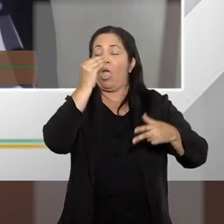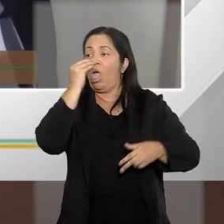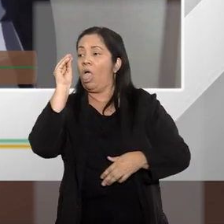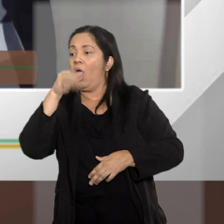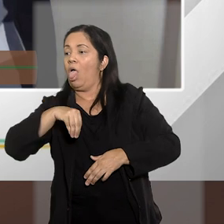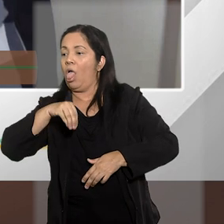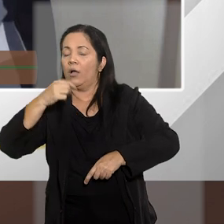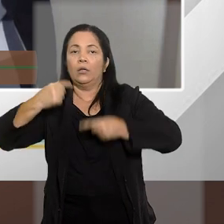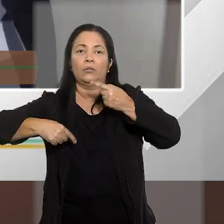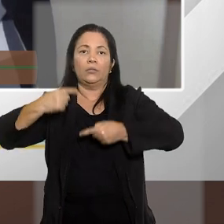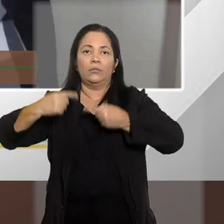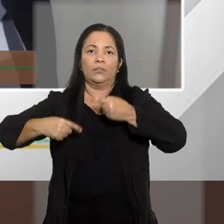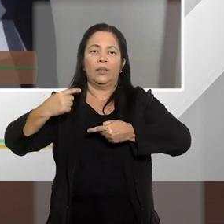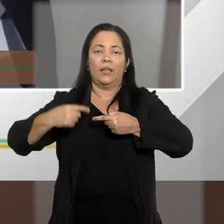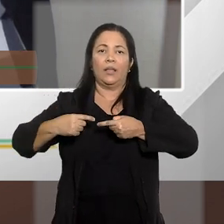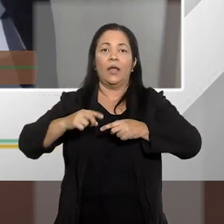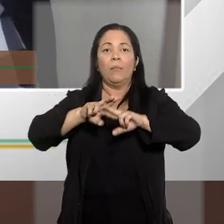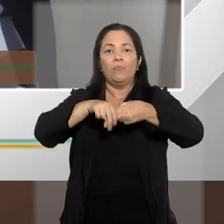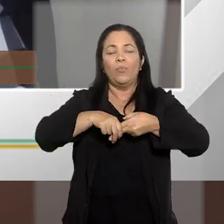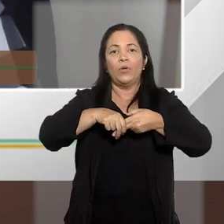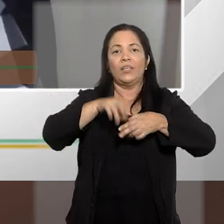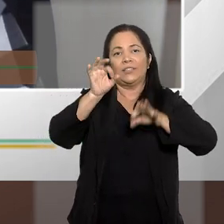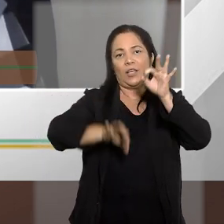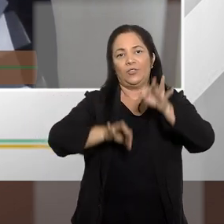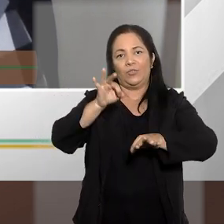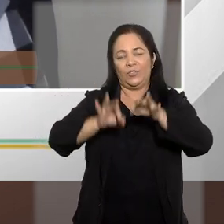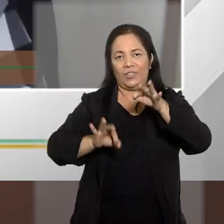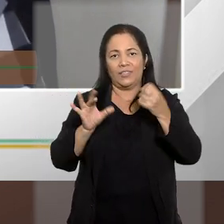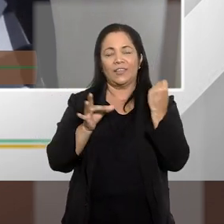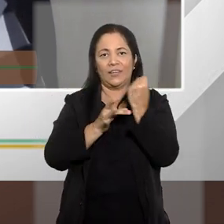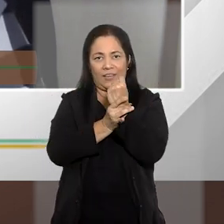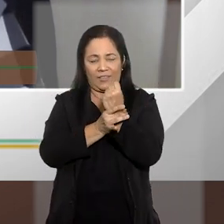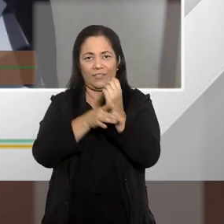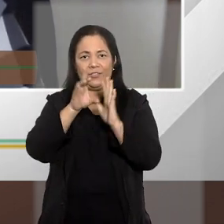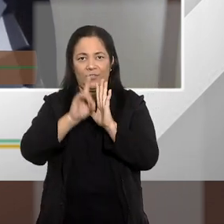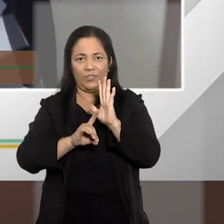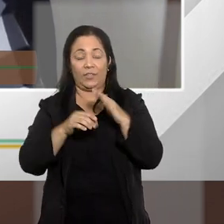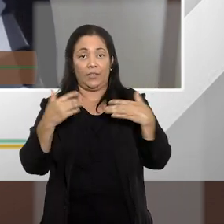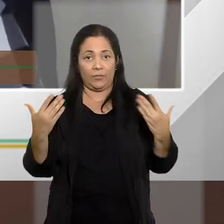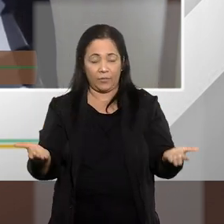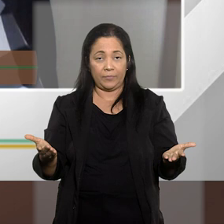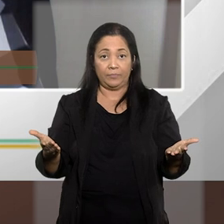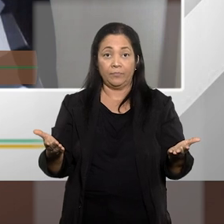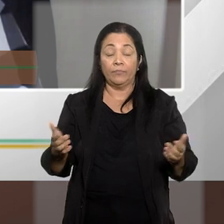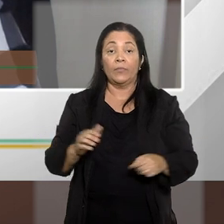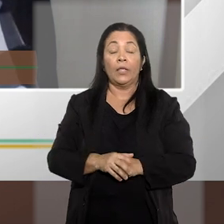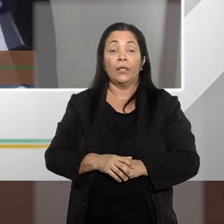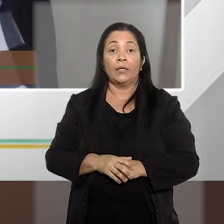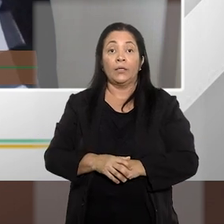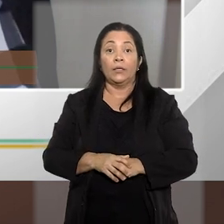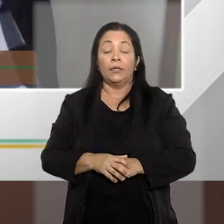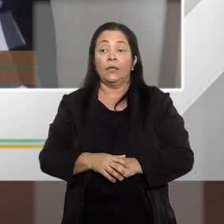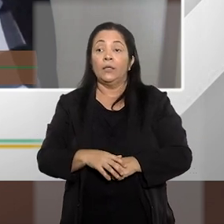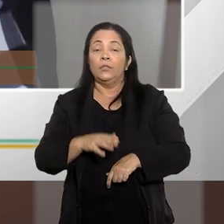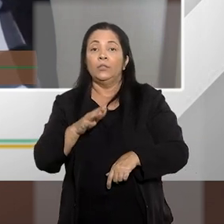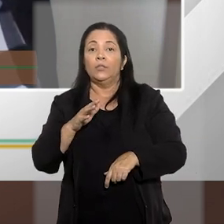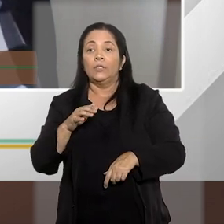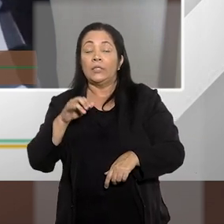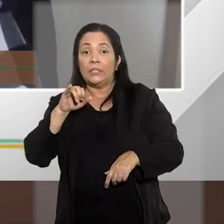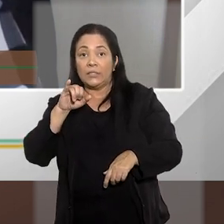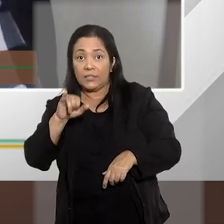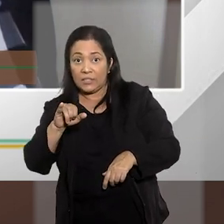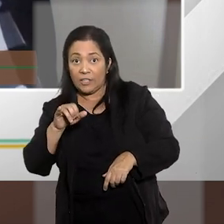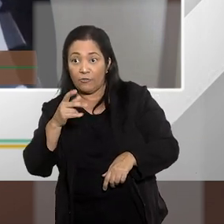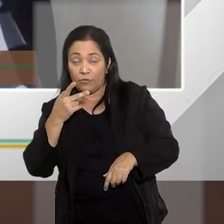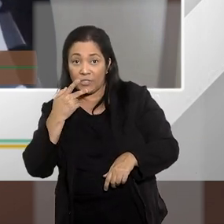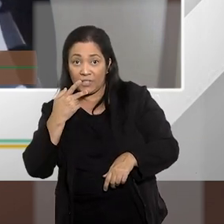sendo esse papel, inclusive, da justiça. Os cartórios têm sido. No reconhecimento do nome social, no momento que você tira a obrigatoriedade de